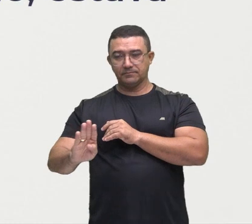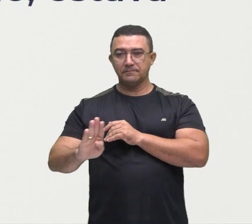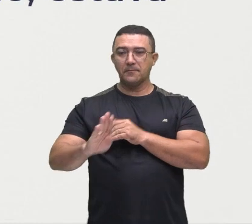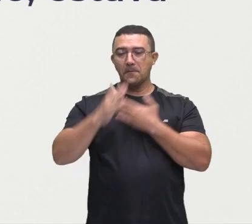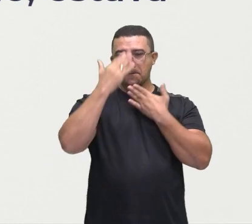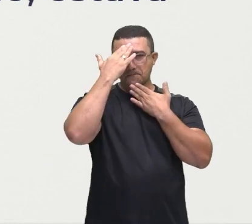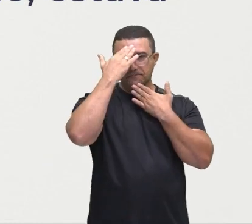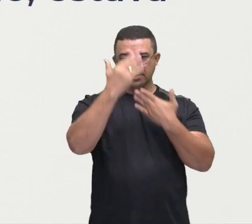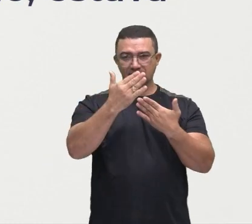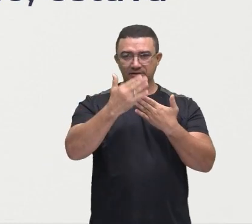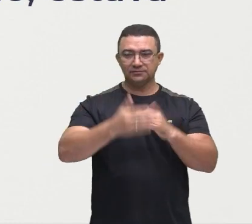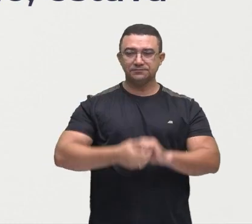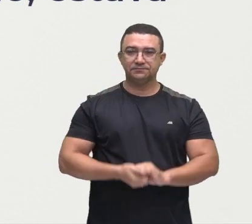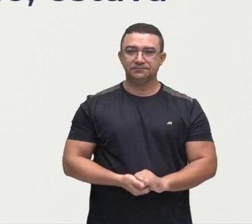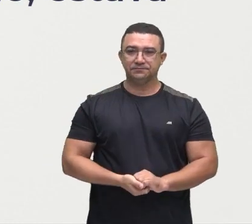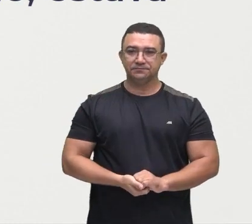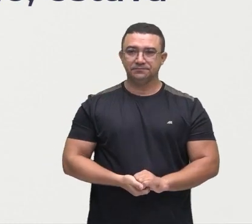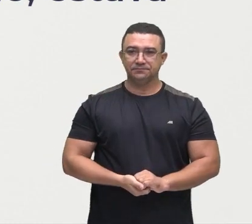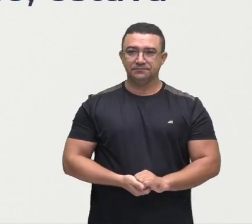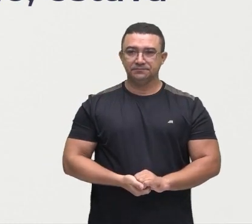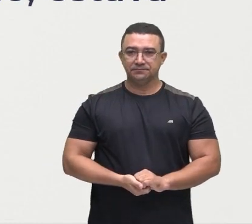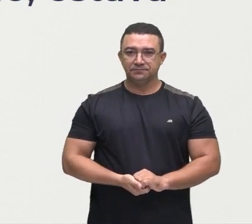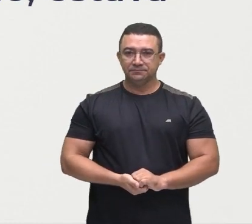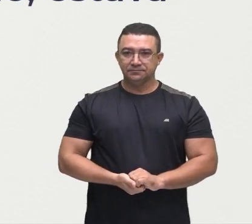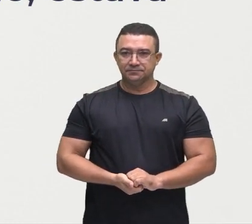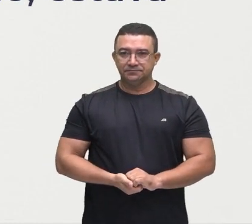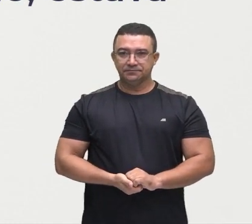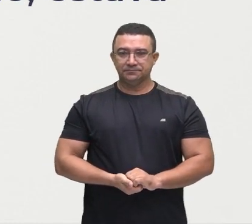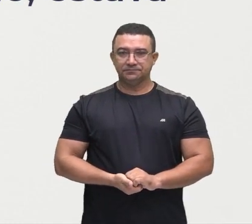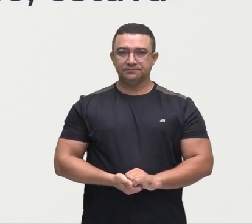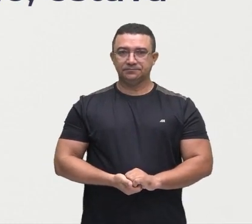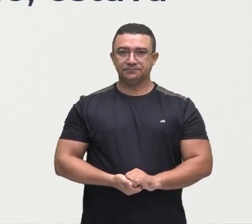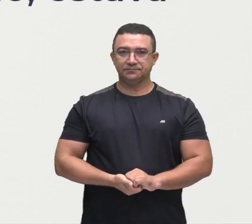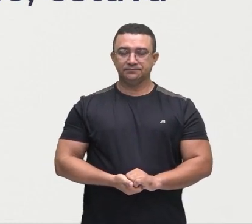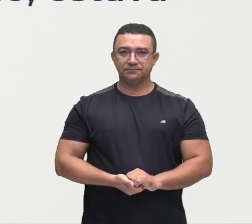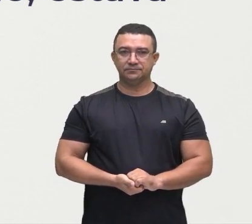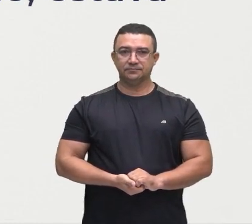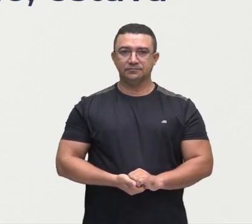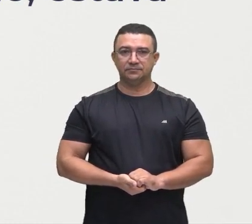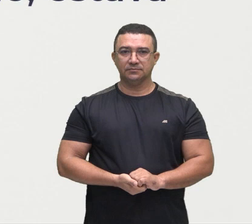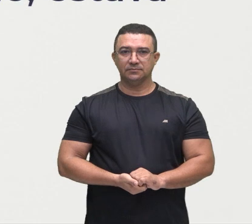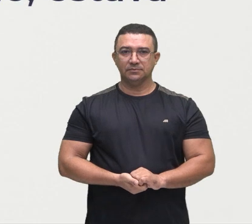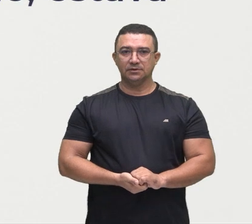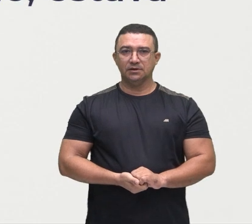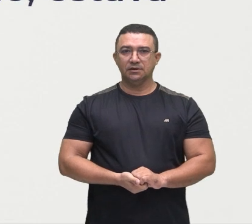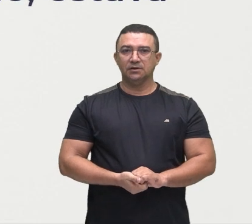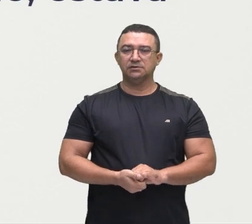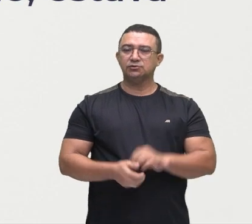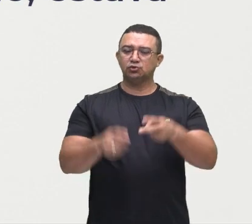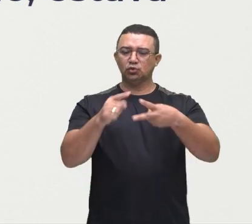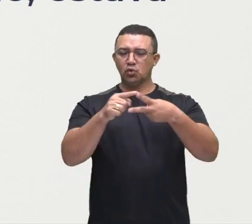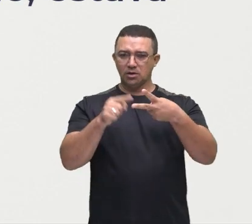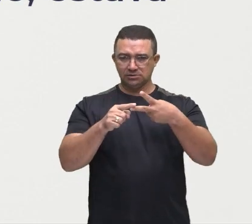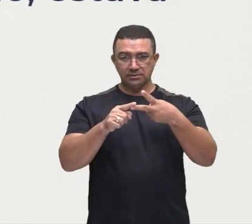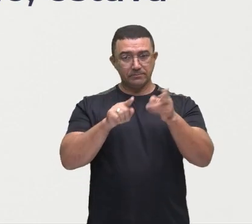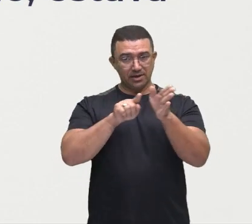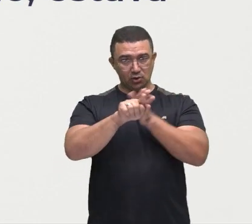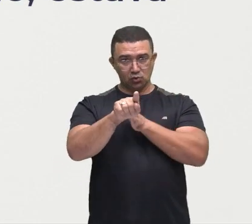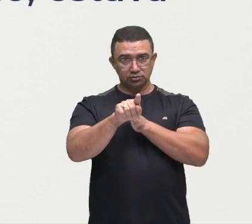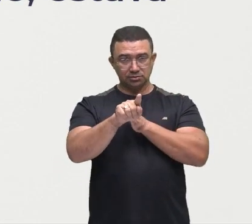Breno. Vamos conferir as respostas de vocês. Olha aí, gente. Questão 1. Para as duas questões a